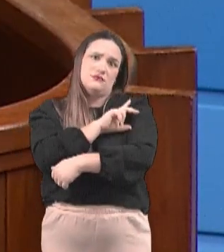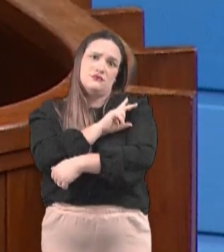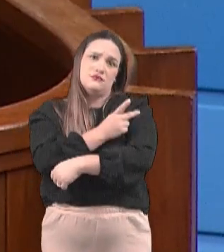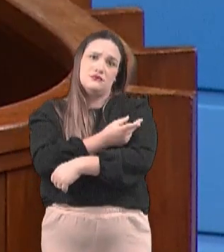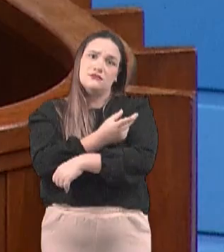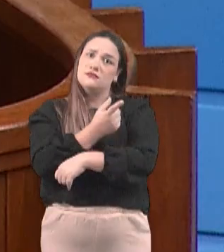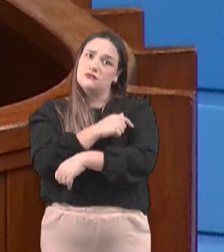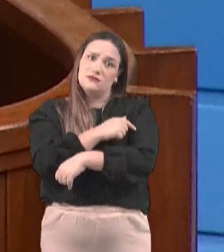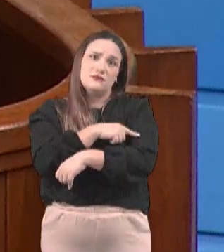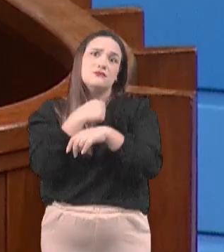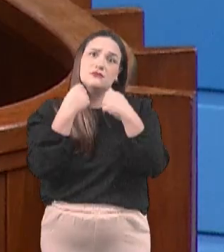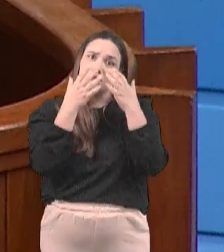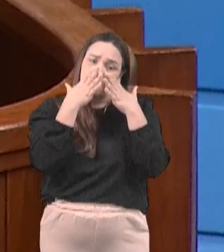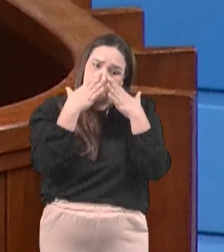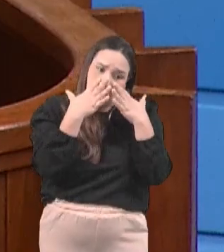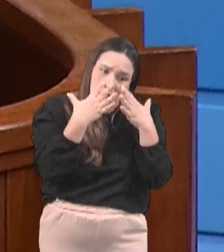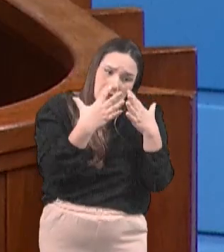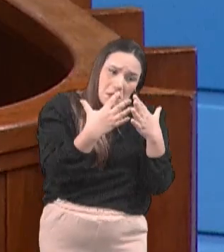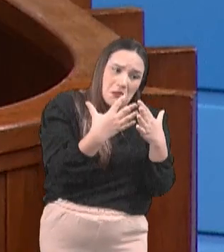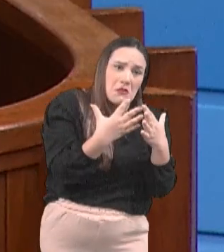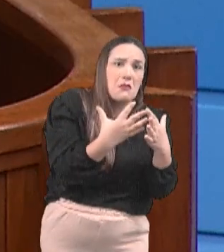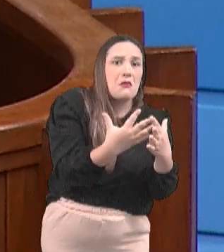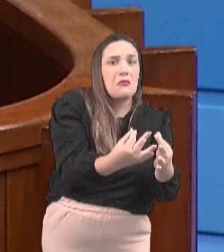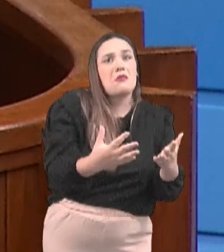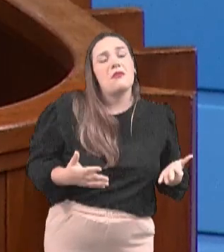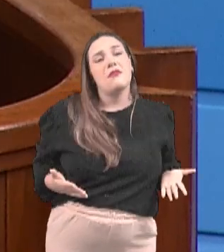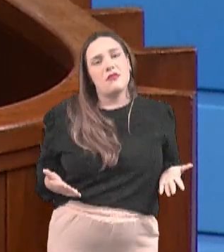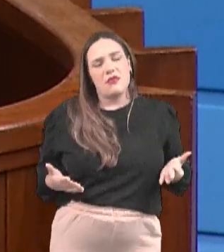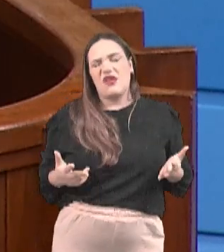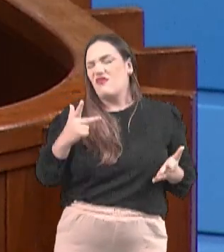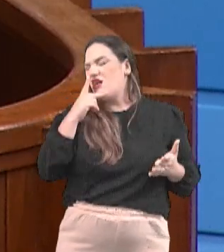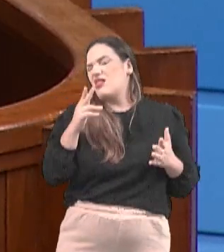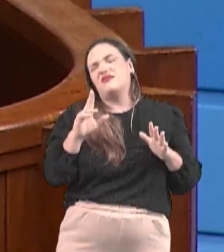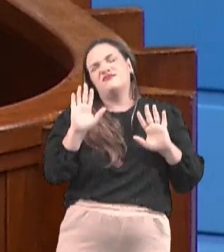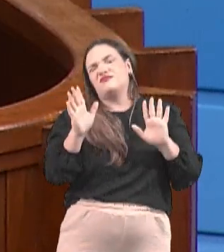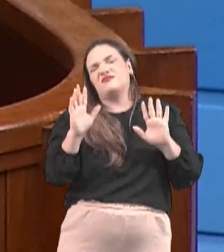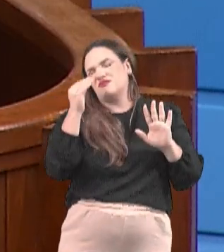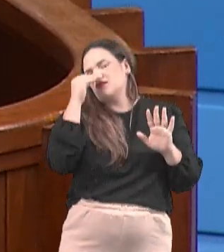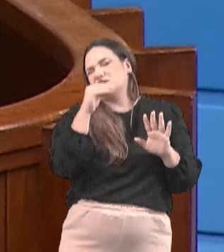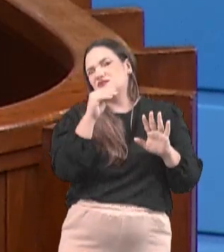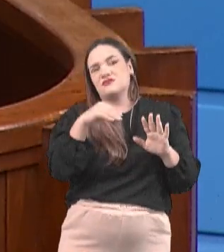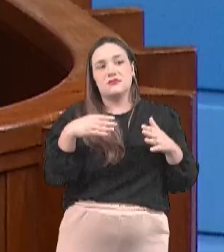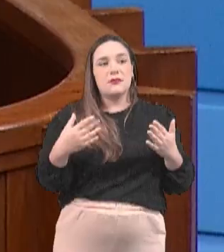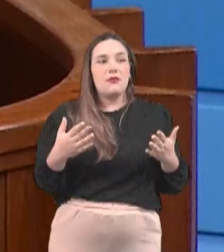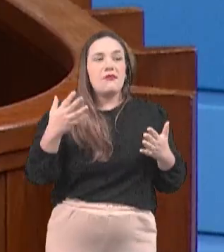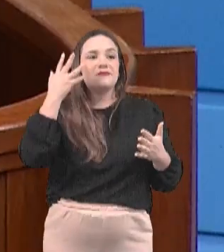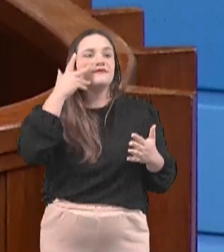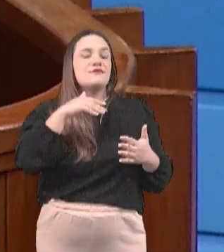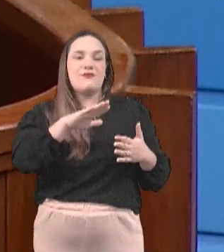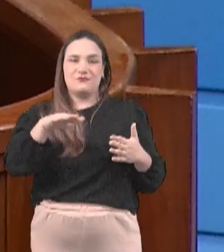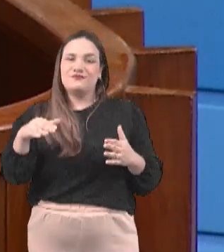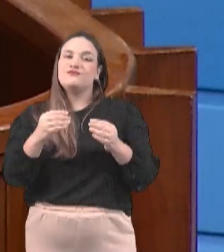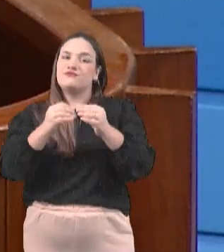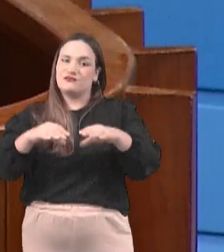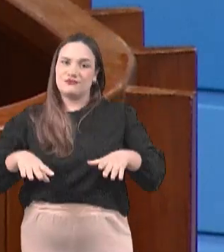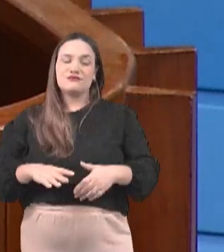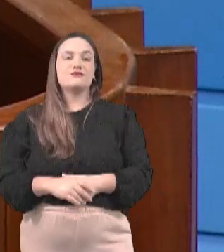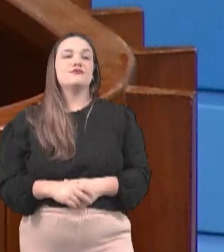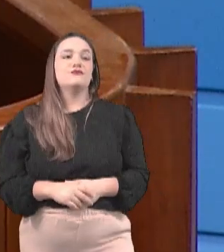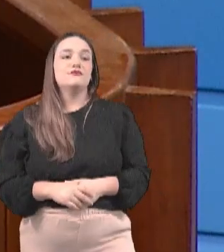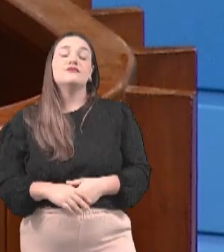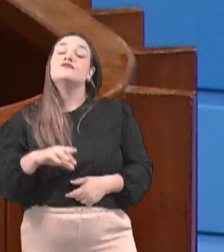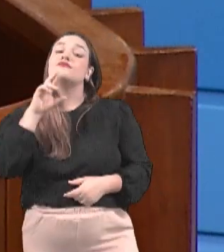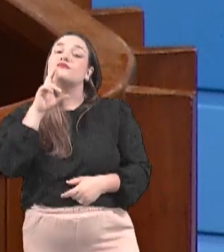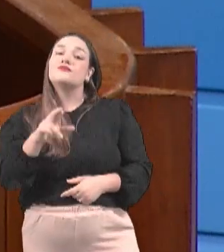isso, adiado isso para um outro momento. E as crianças estão sendo prejudicadas.